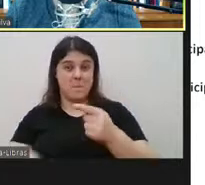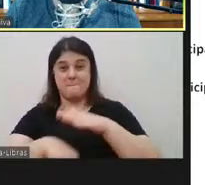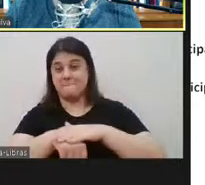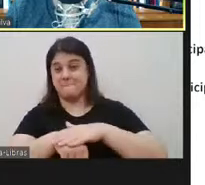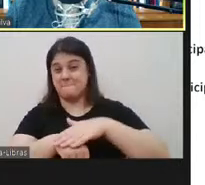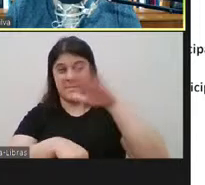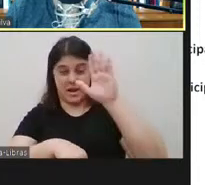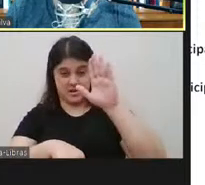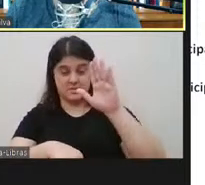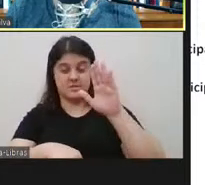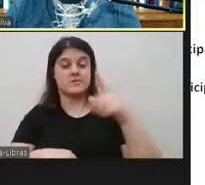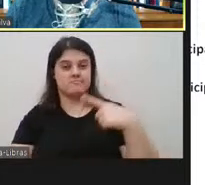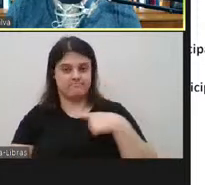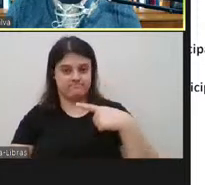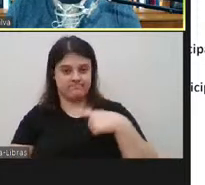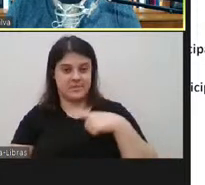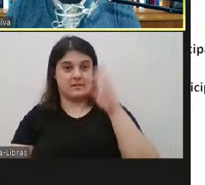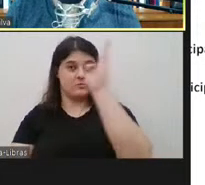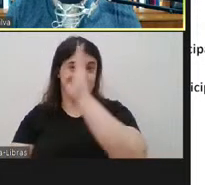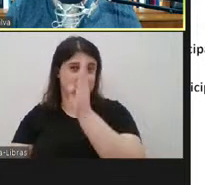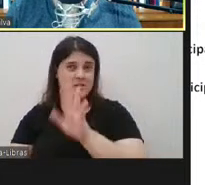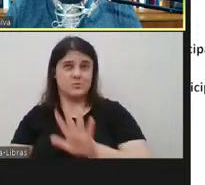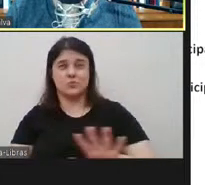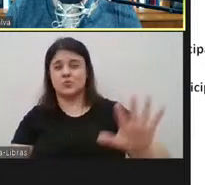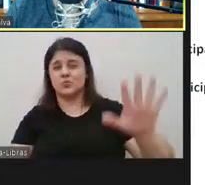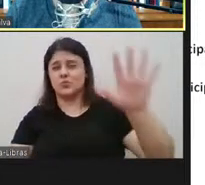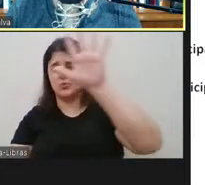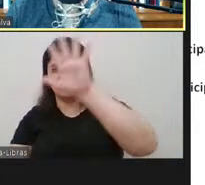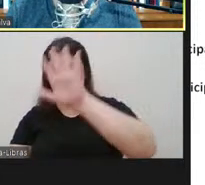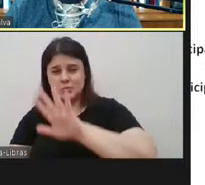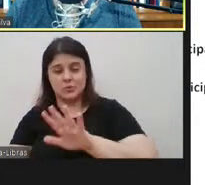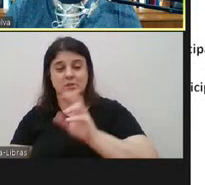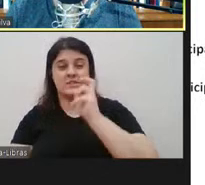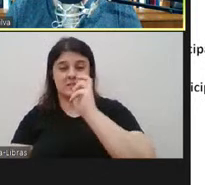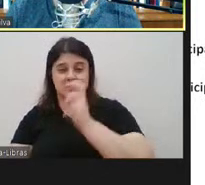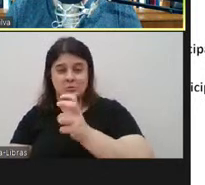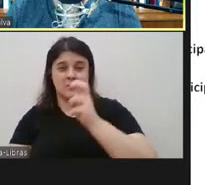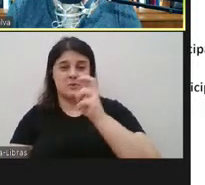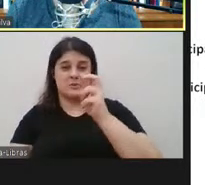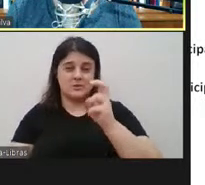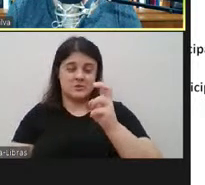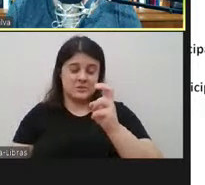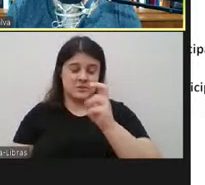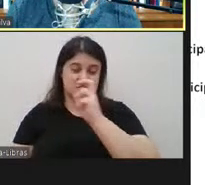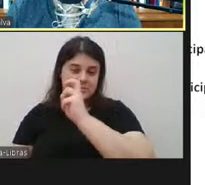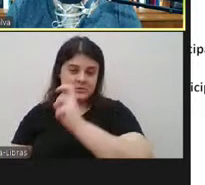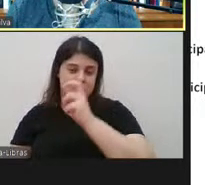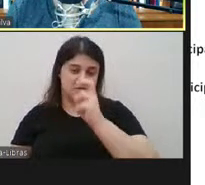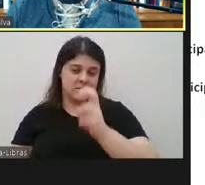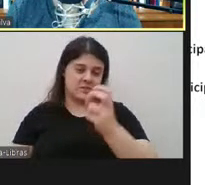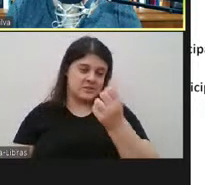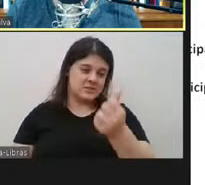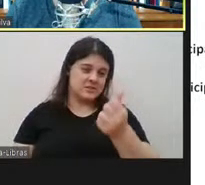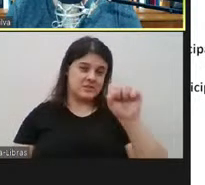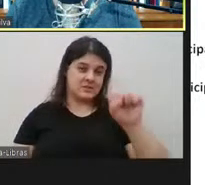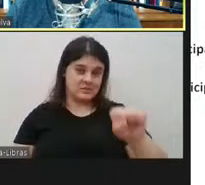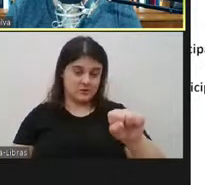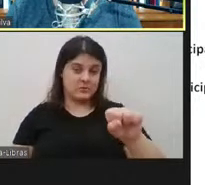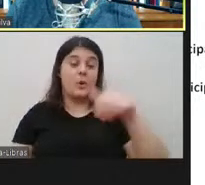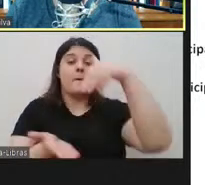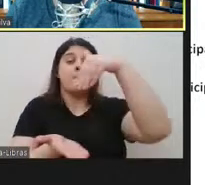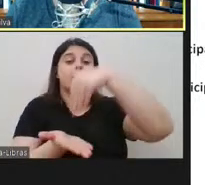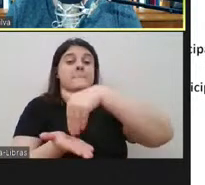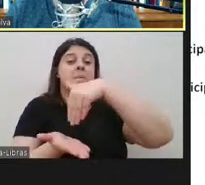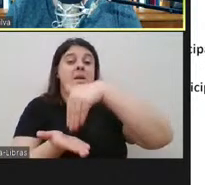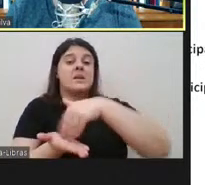vereadores no Brasil espalhados na 5568 câmaras municipais sendo que o mínimo de